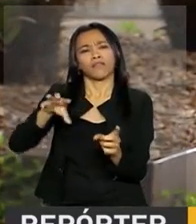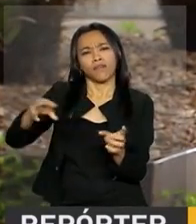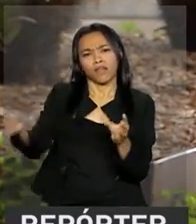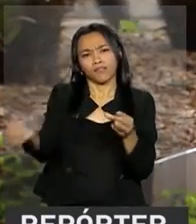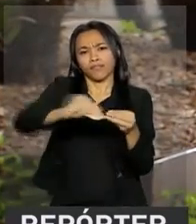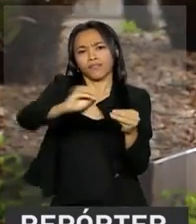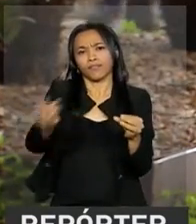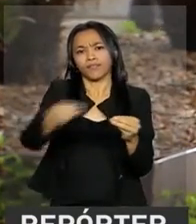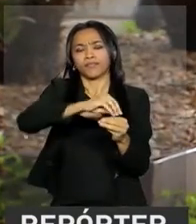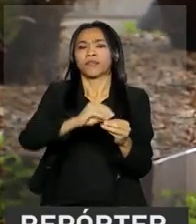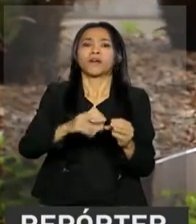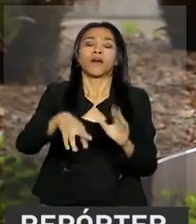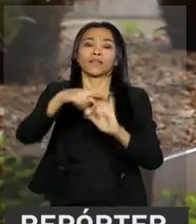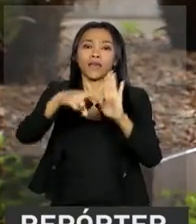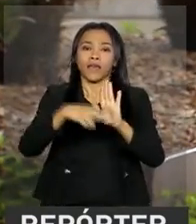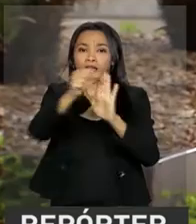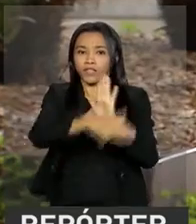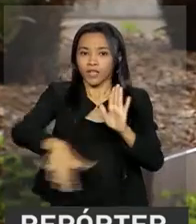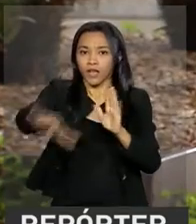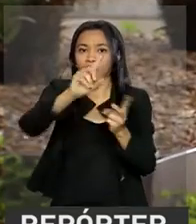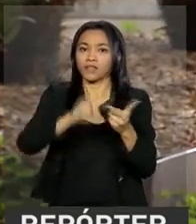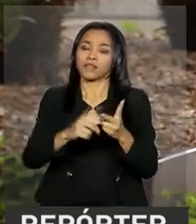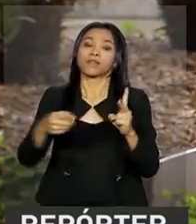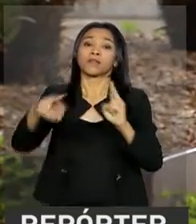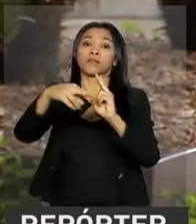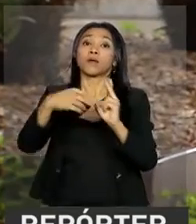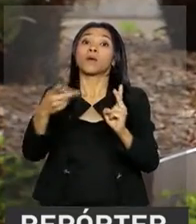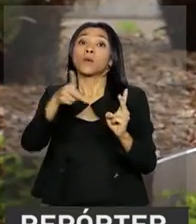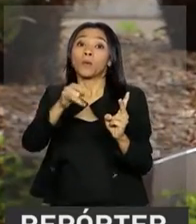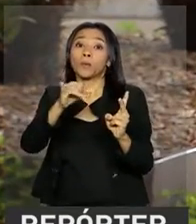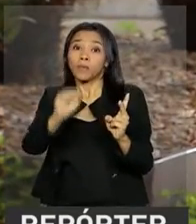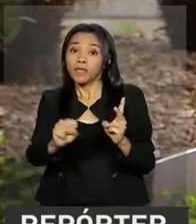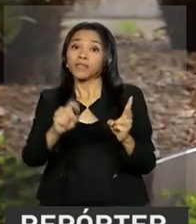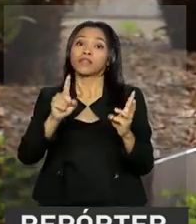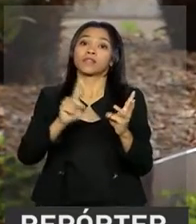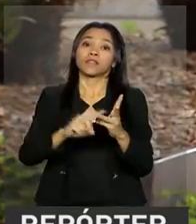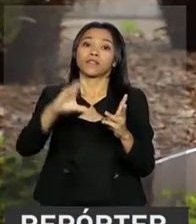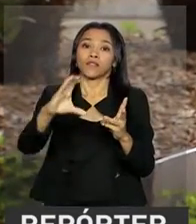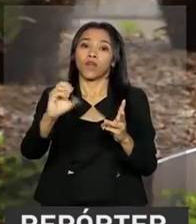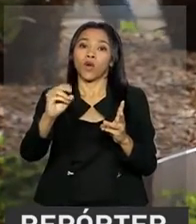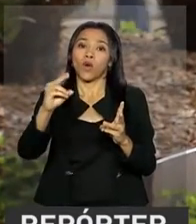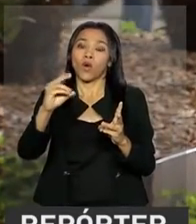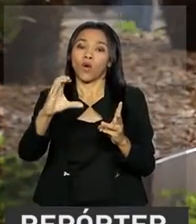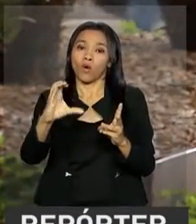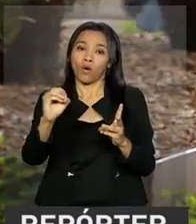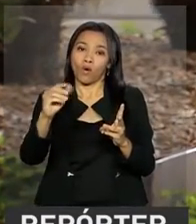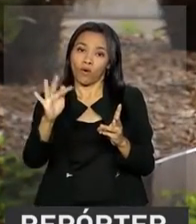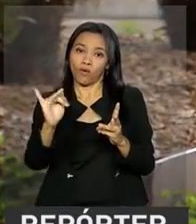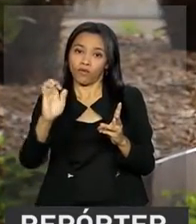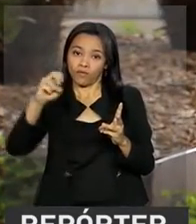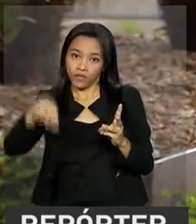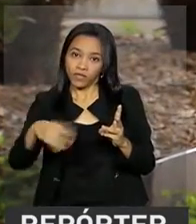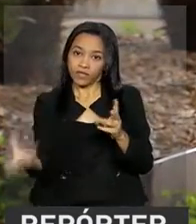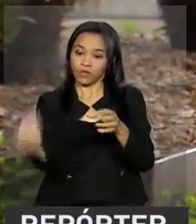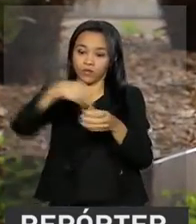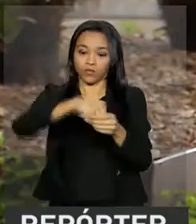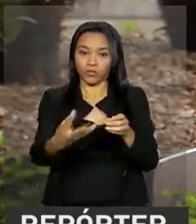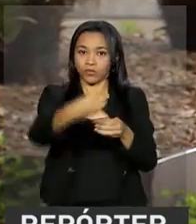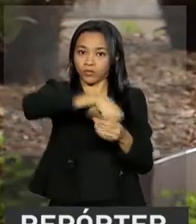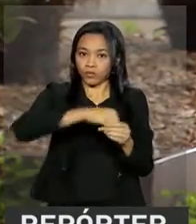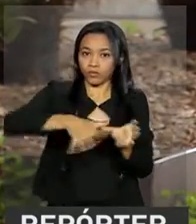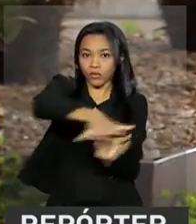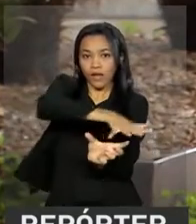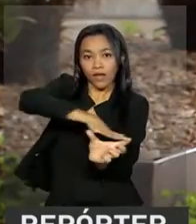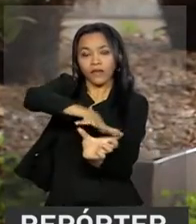a contribuição sobre o lucro líquido eo pis/pasep ea cofins por outro lado a seguridade é responsável pelo pagamento por exemplo